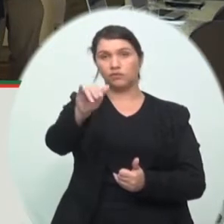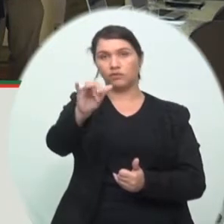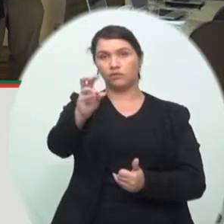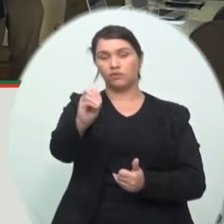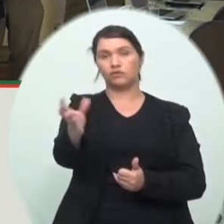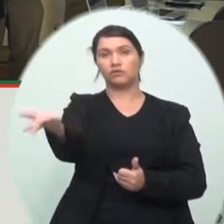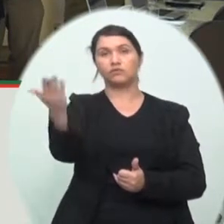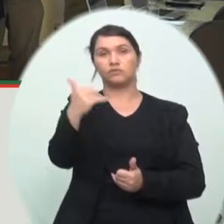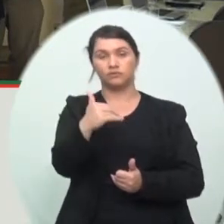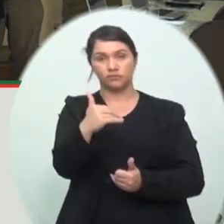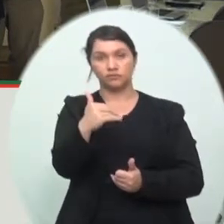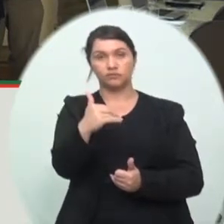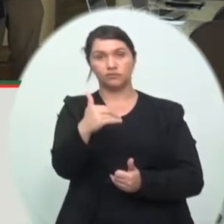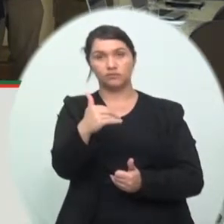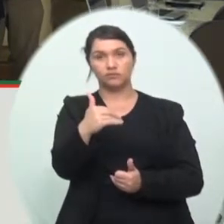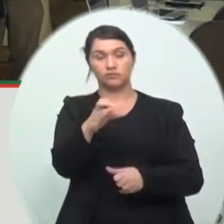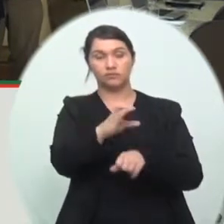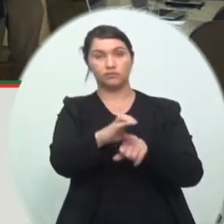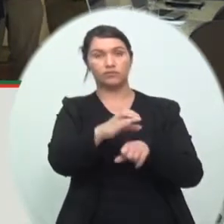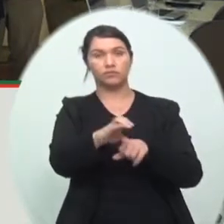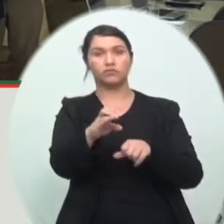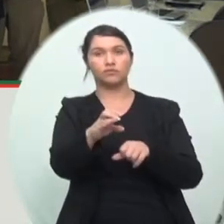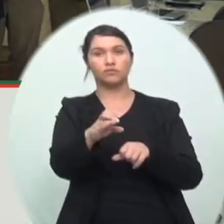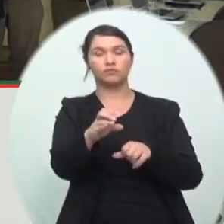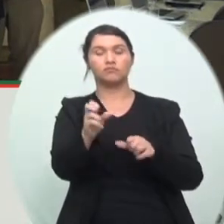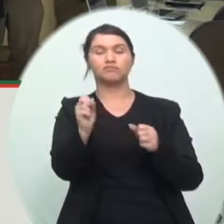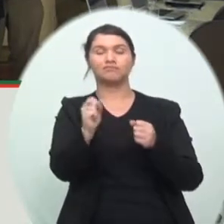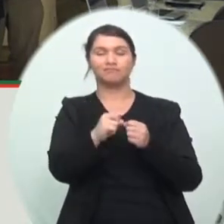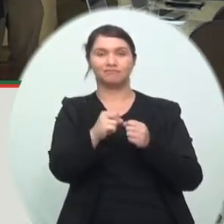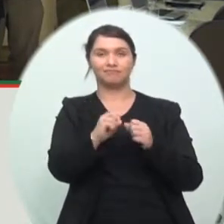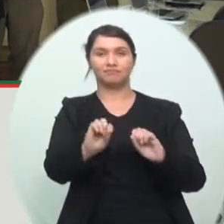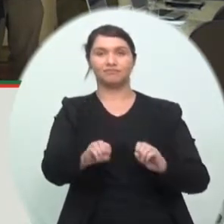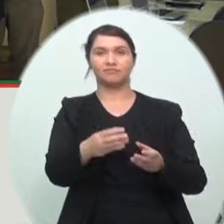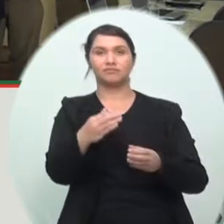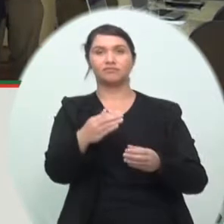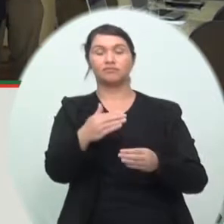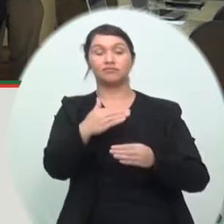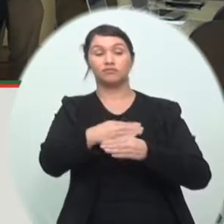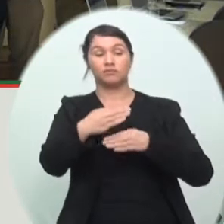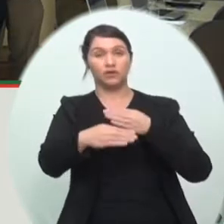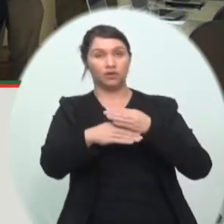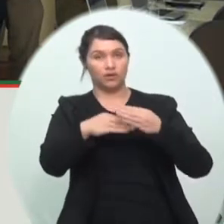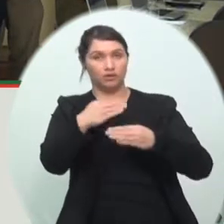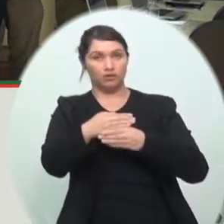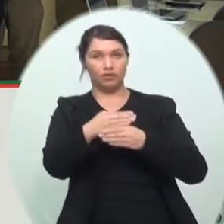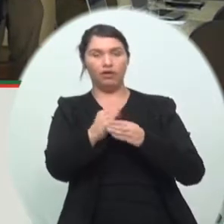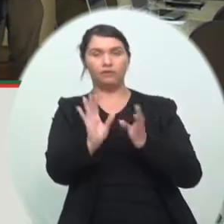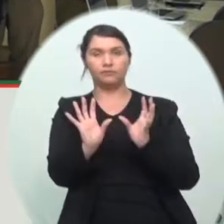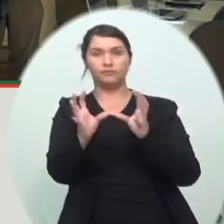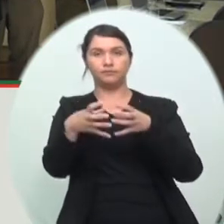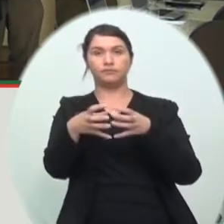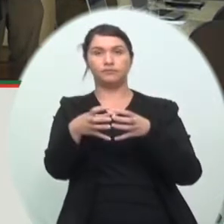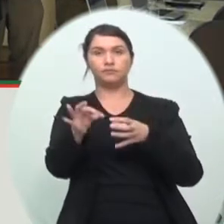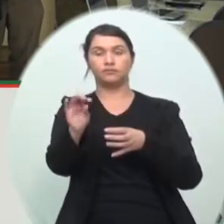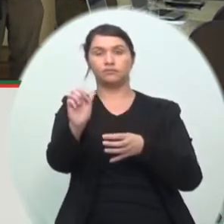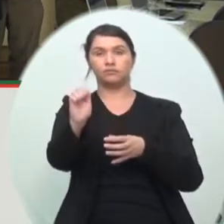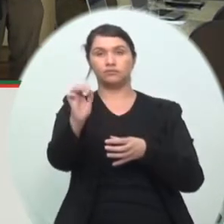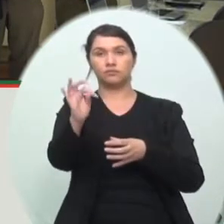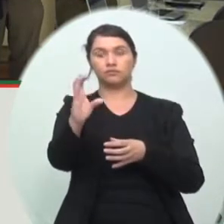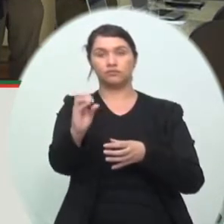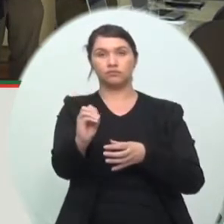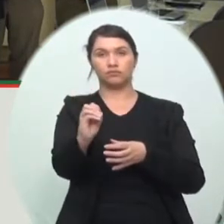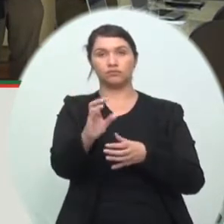aqui para nós. E assim nós fomos construindo o primeiro grupo tático que conseguiu